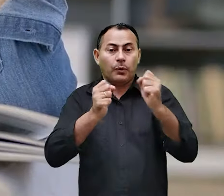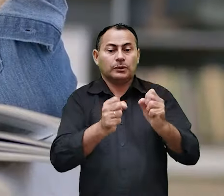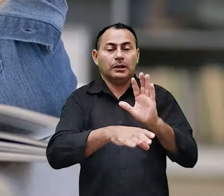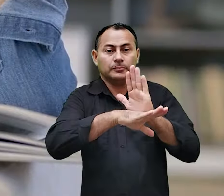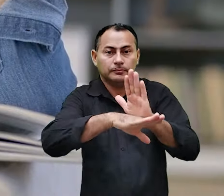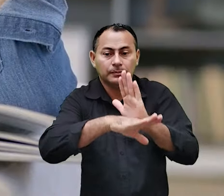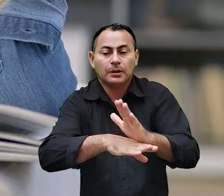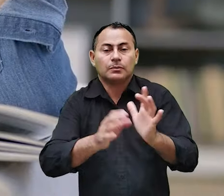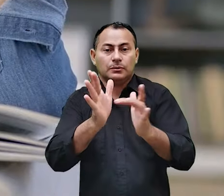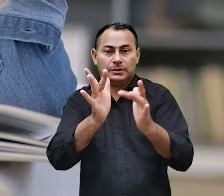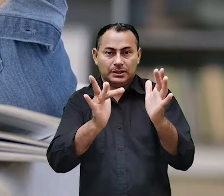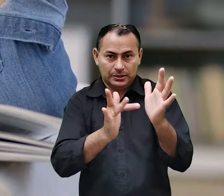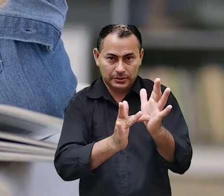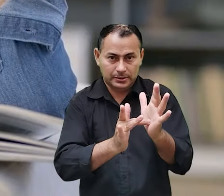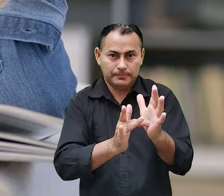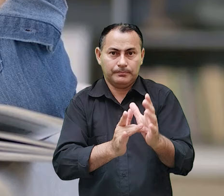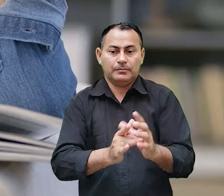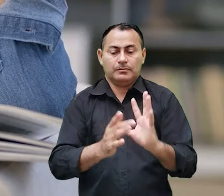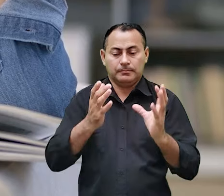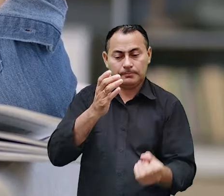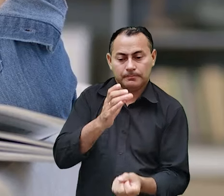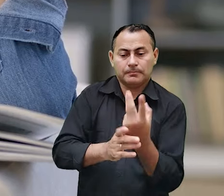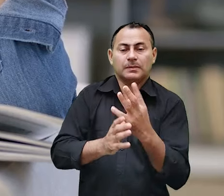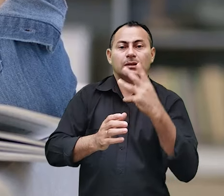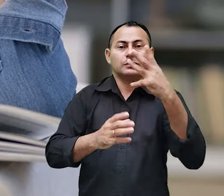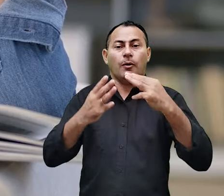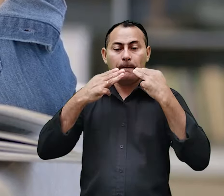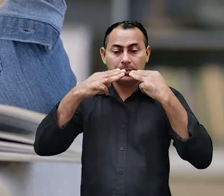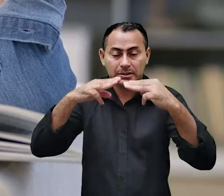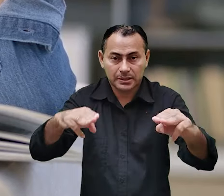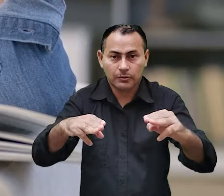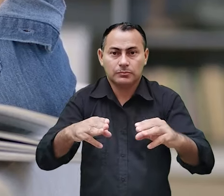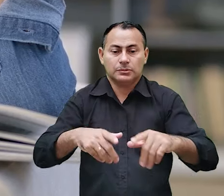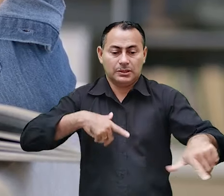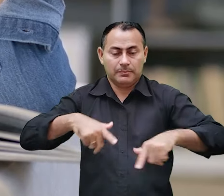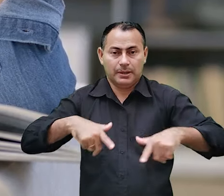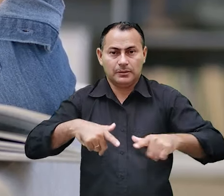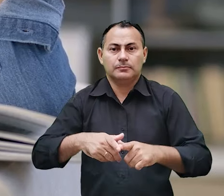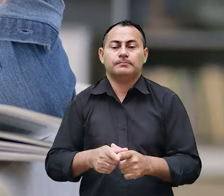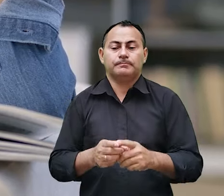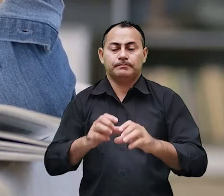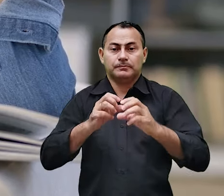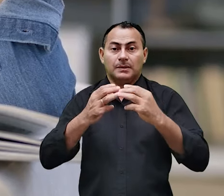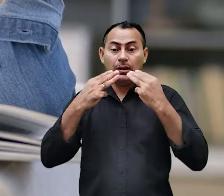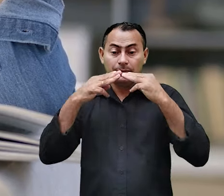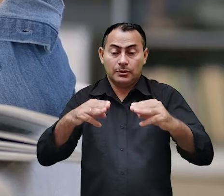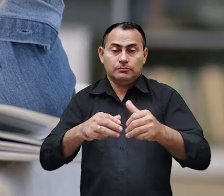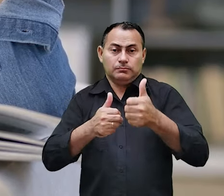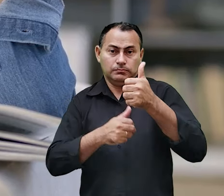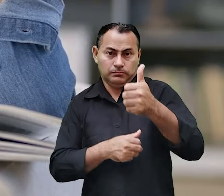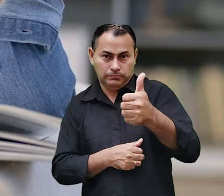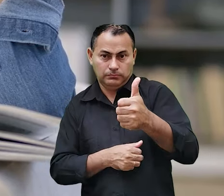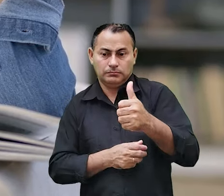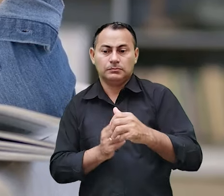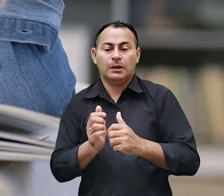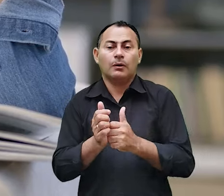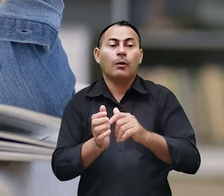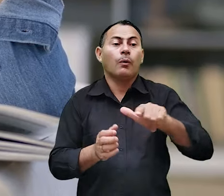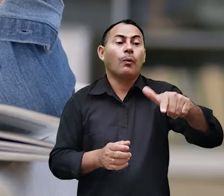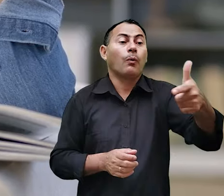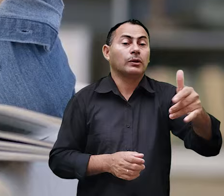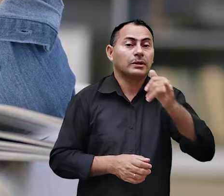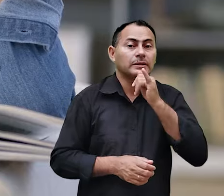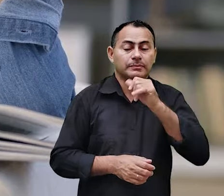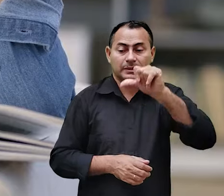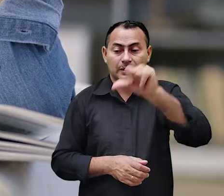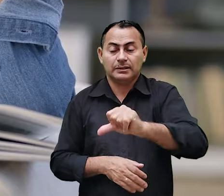rico é poder contribuir com Jesus na implantação do seu manifesto. Essa é uma lição muito positiva,